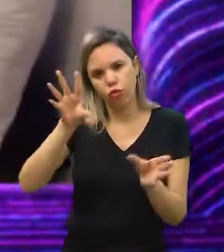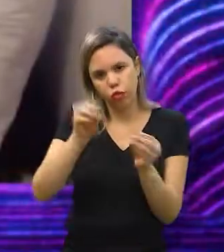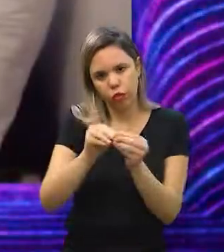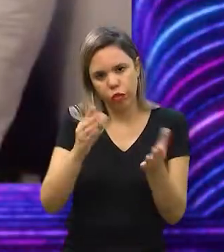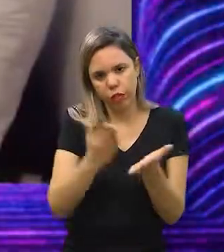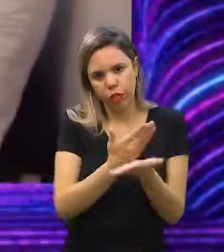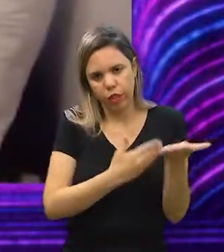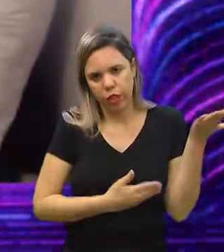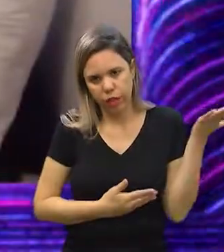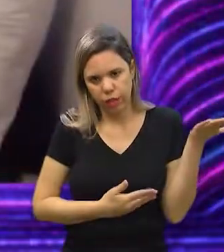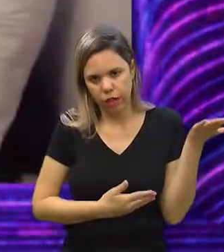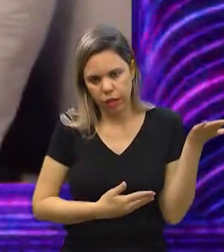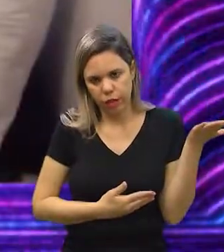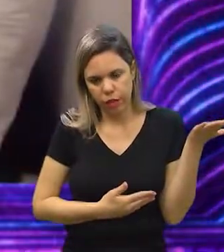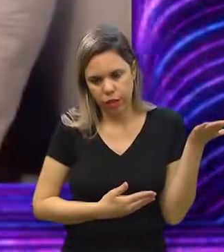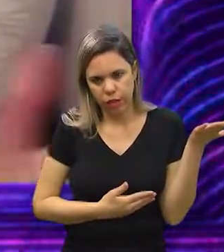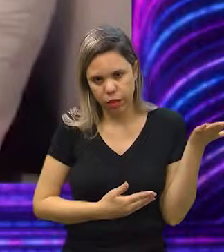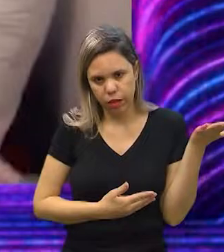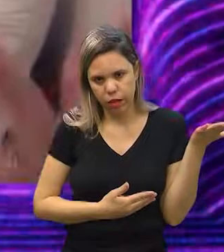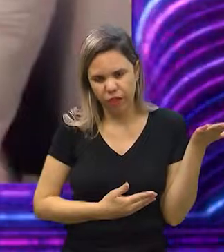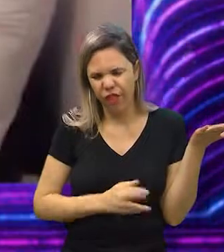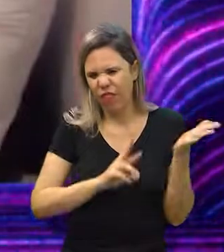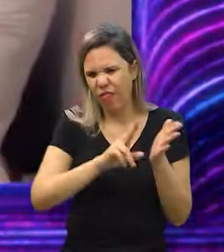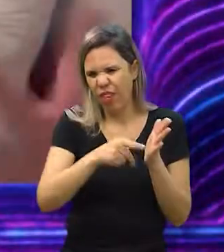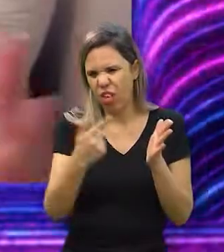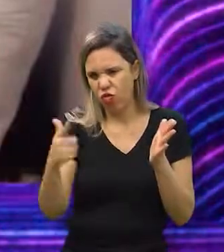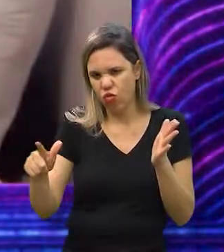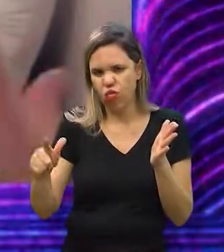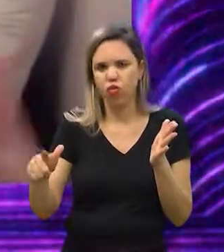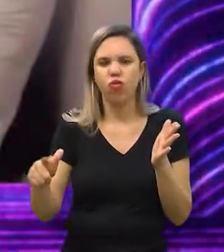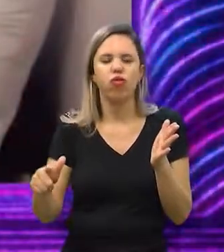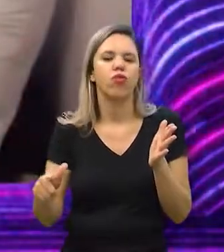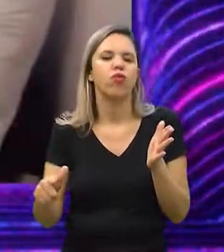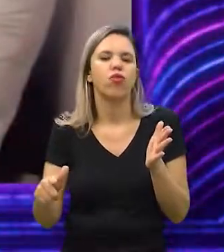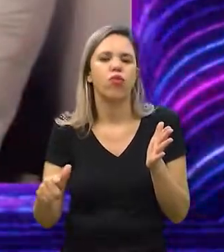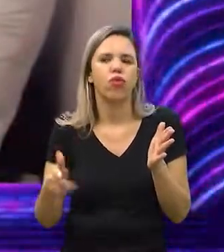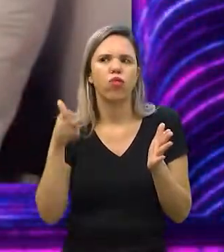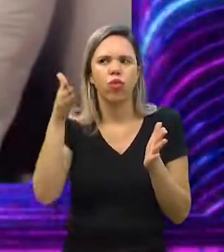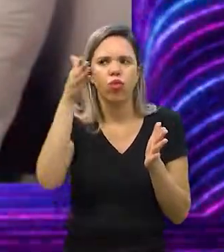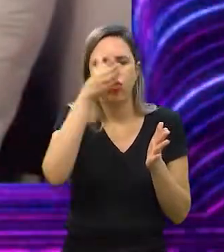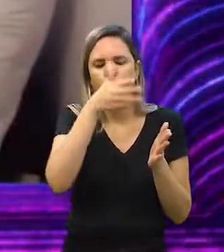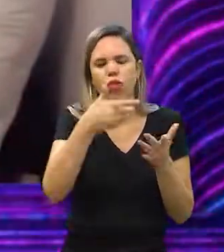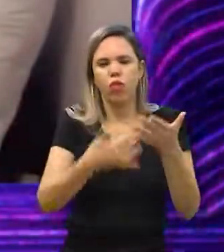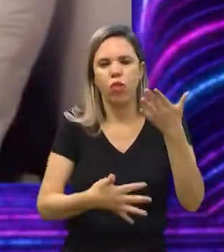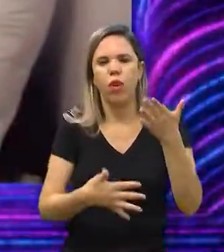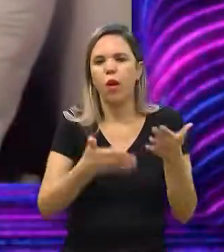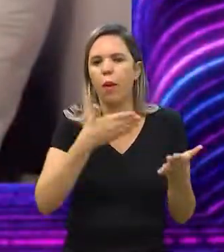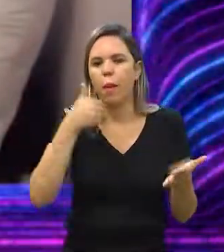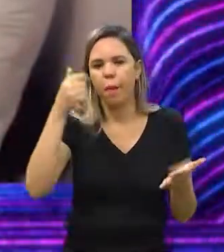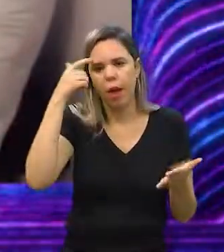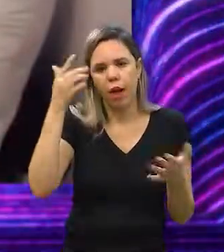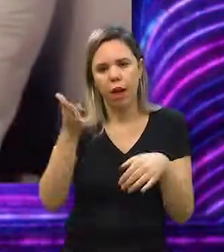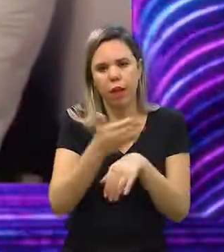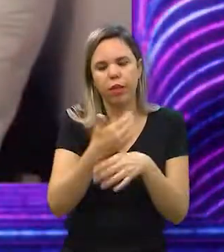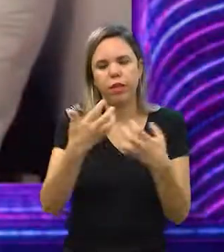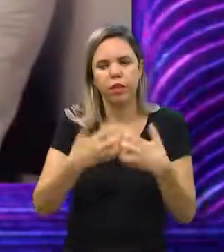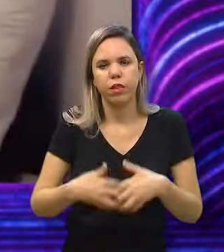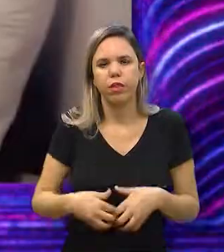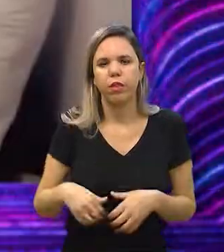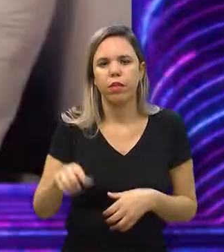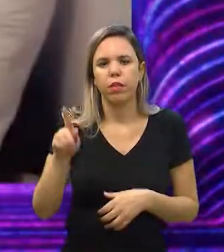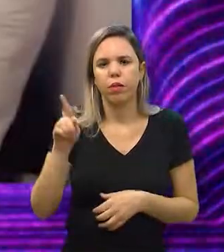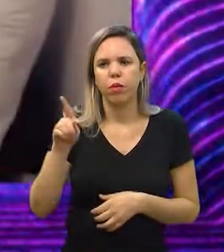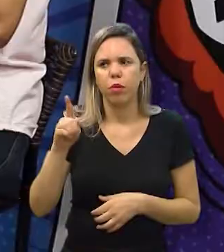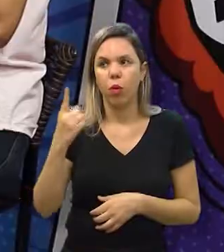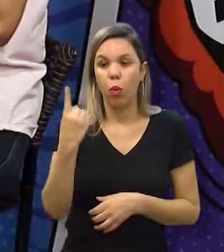geral desse livro aqui, ele vai para vários Plix, ele viaja entre essas dimensões. E Pense Melhor Antes de Pensar é